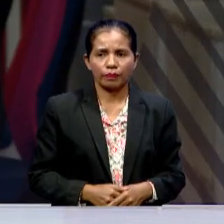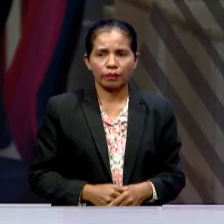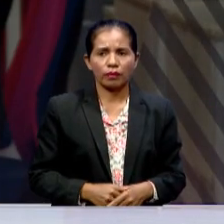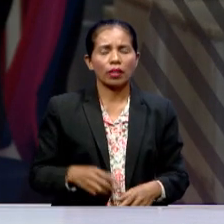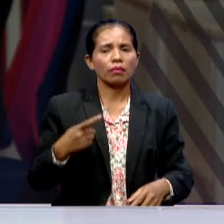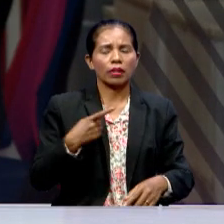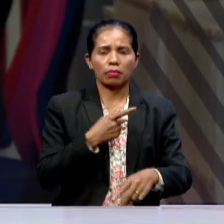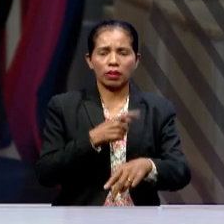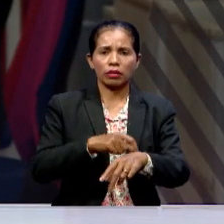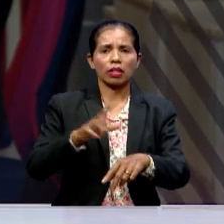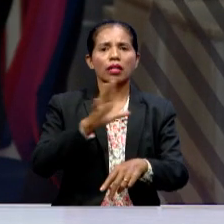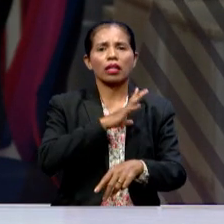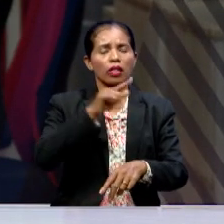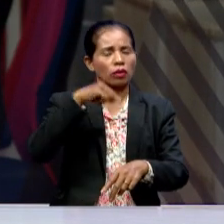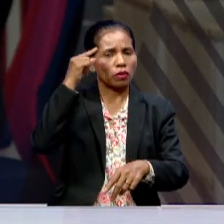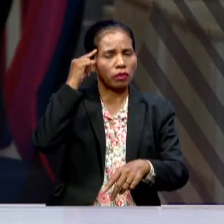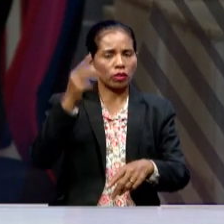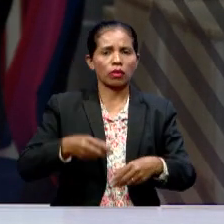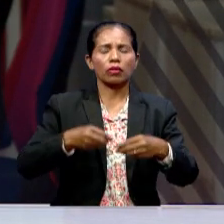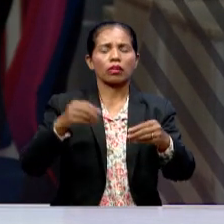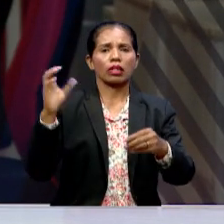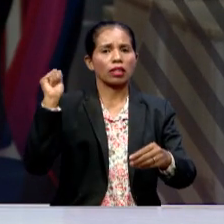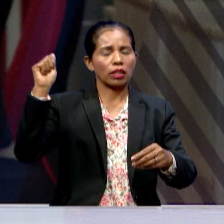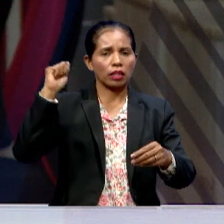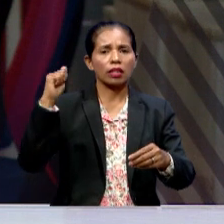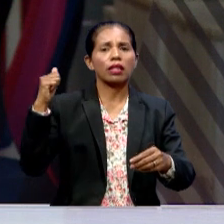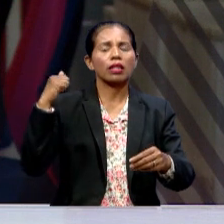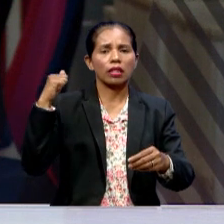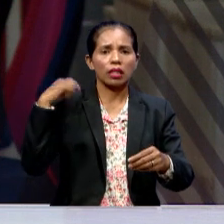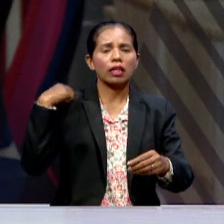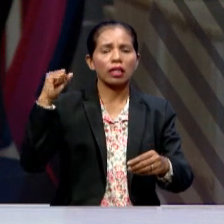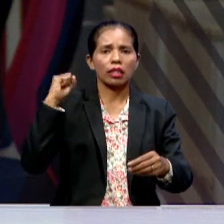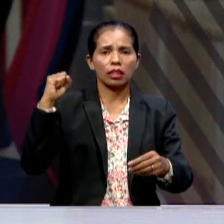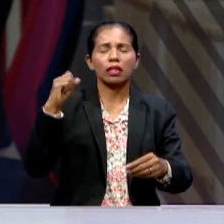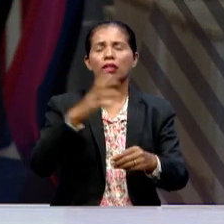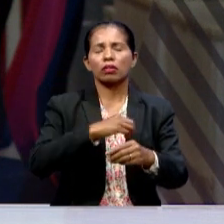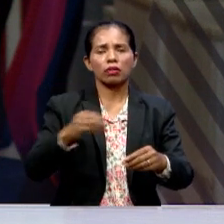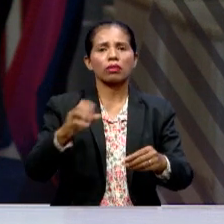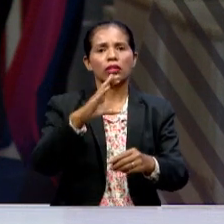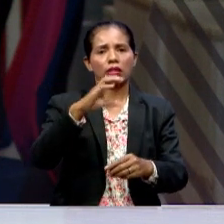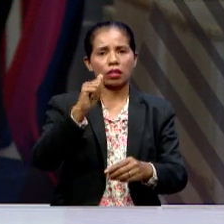Parlamento Nacional em governo submete candidato comissário FUN, Comissão Anticorrupção, a CAC.